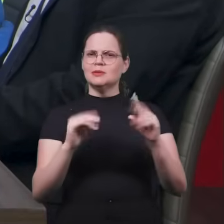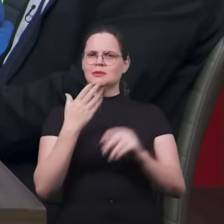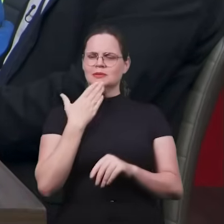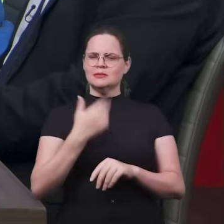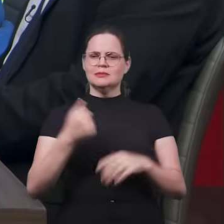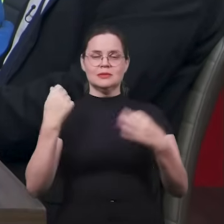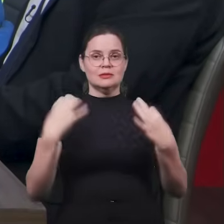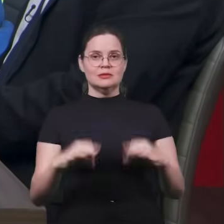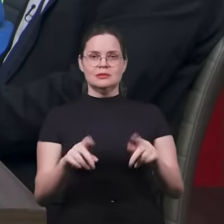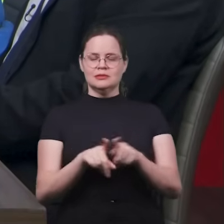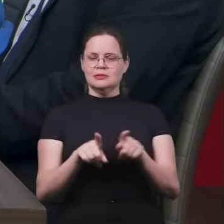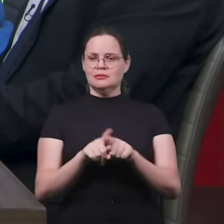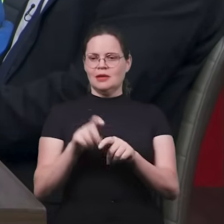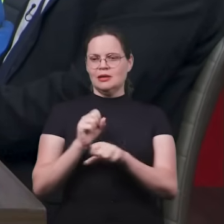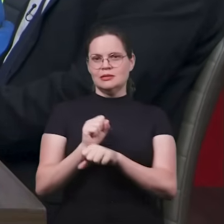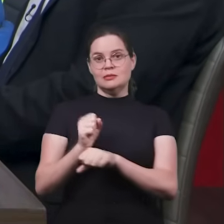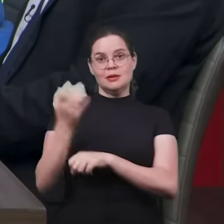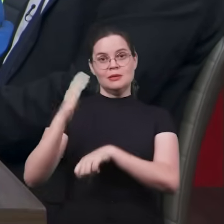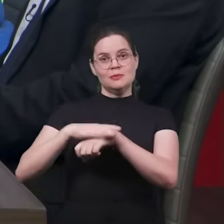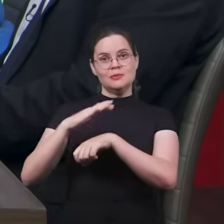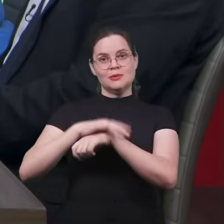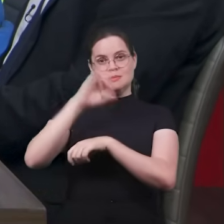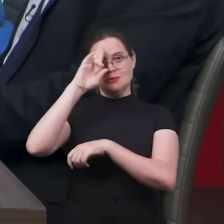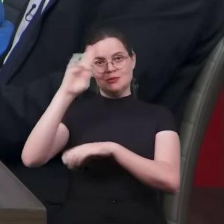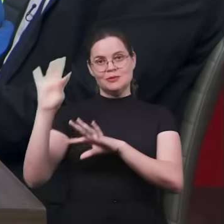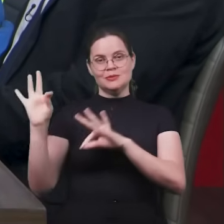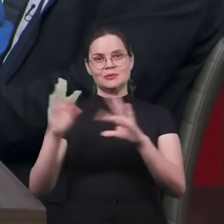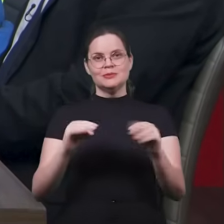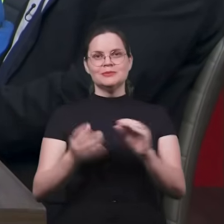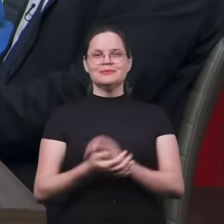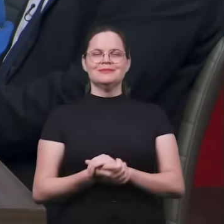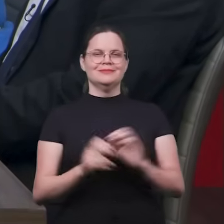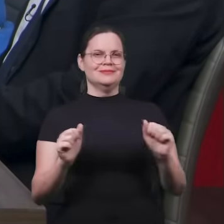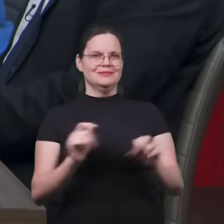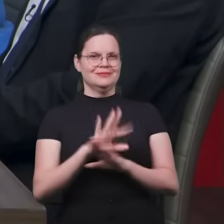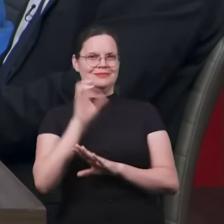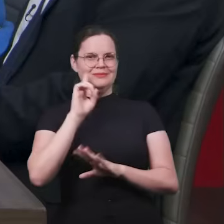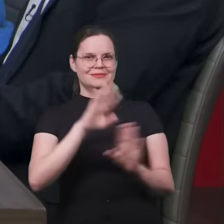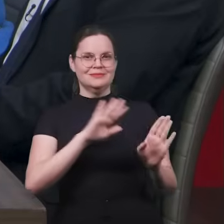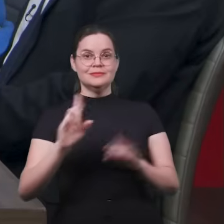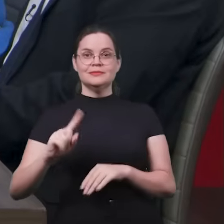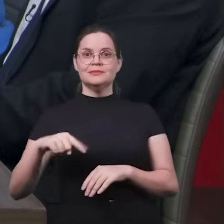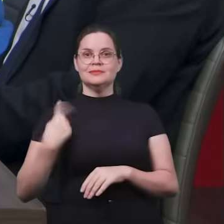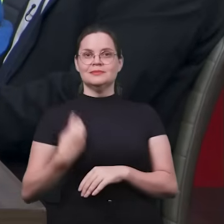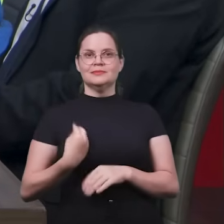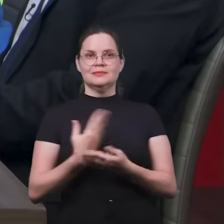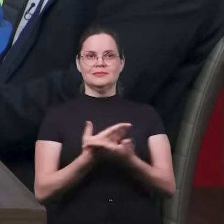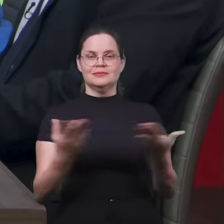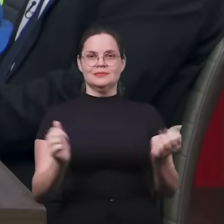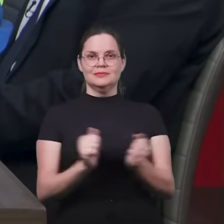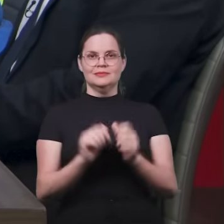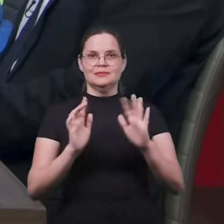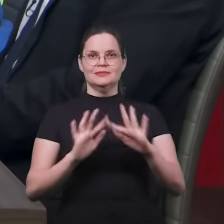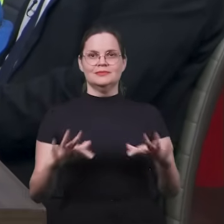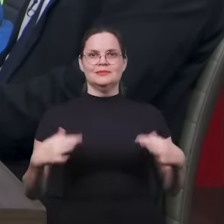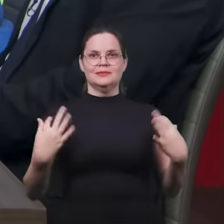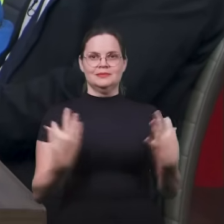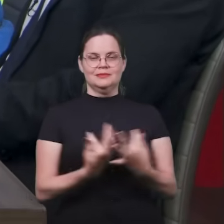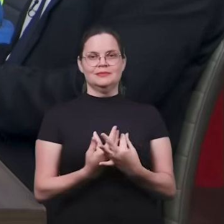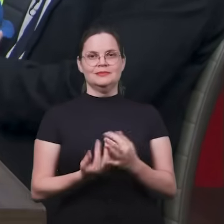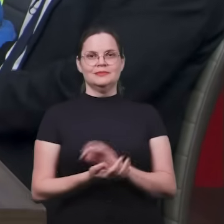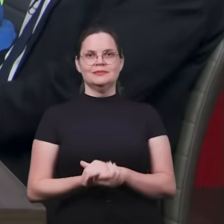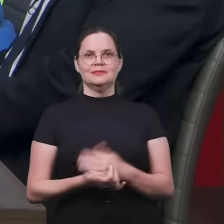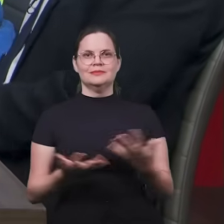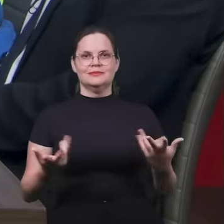né? É aguardarmos no Senhor. Glória a Deus. Nós estamos aqui com uma família querida,